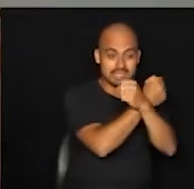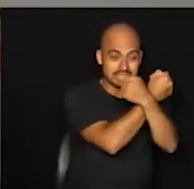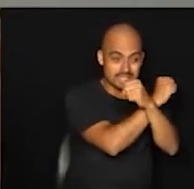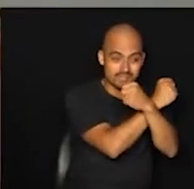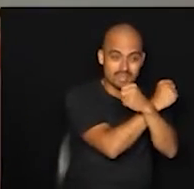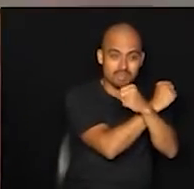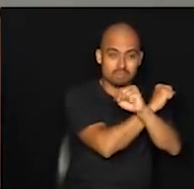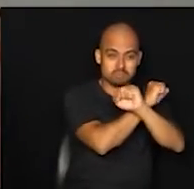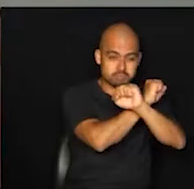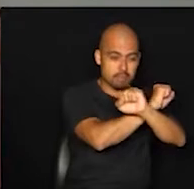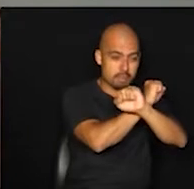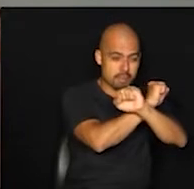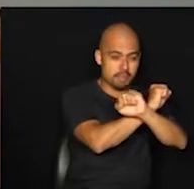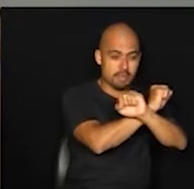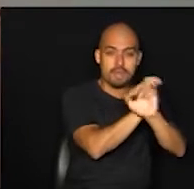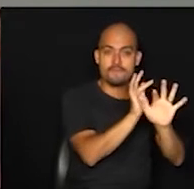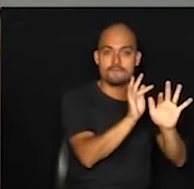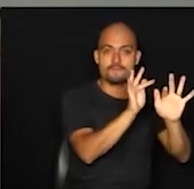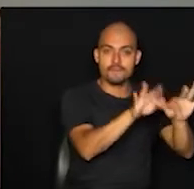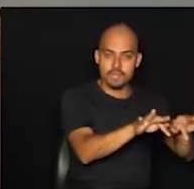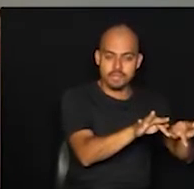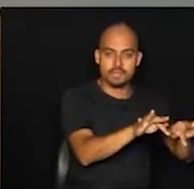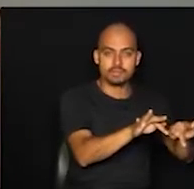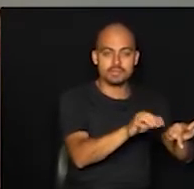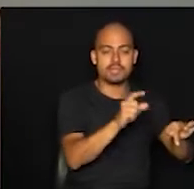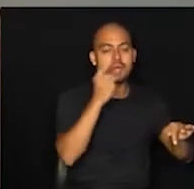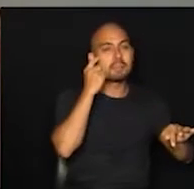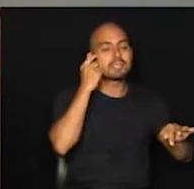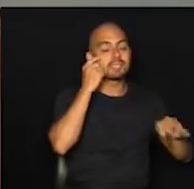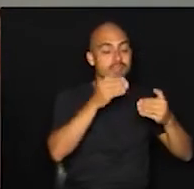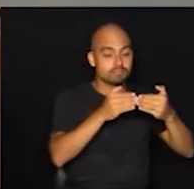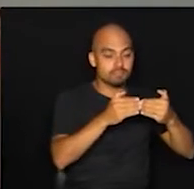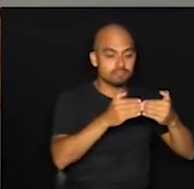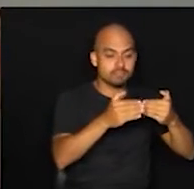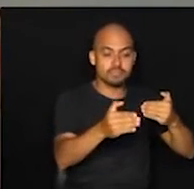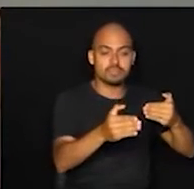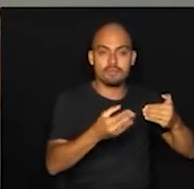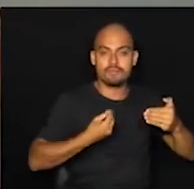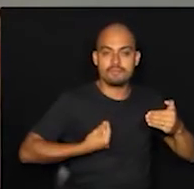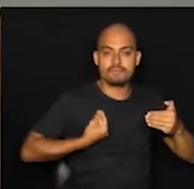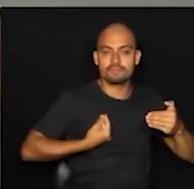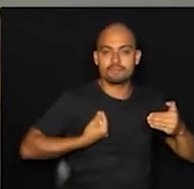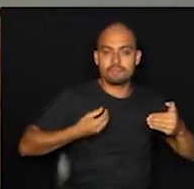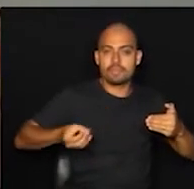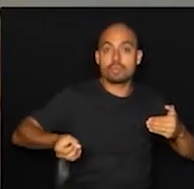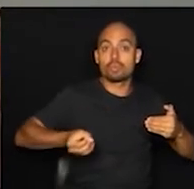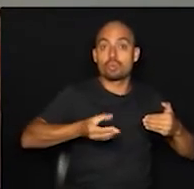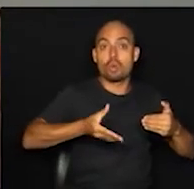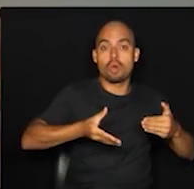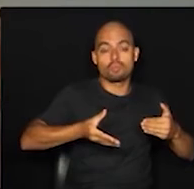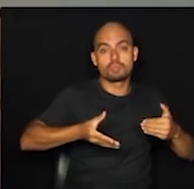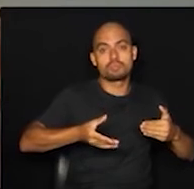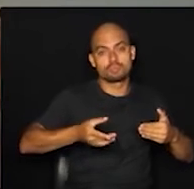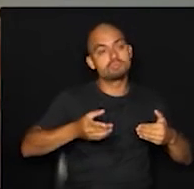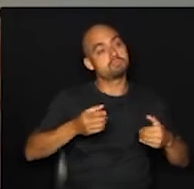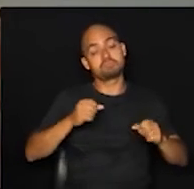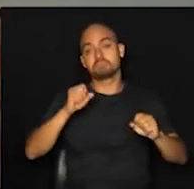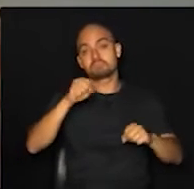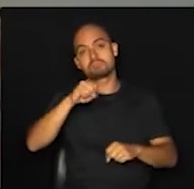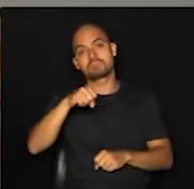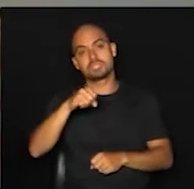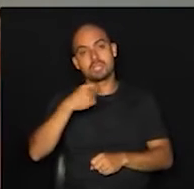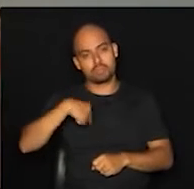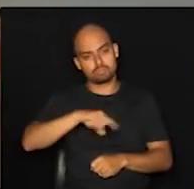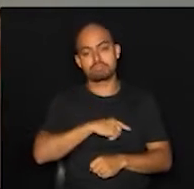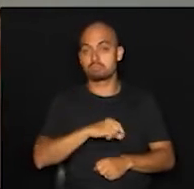do Império, ela pensava que a partir daquilo ali, a gente ia viver uma nova era. E ia mesmo, a gente ia viver